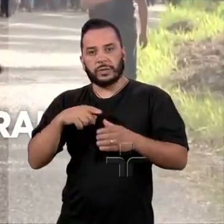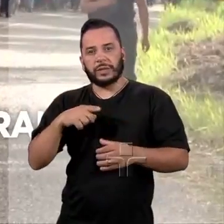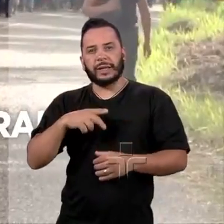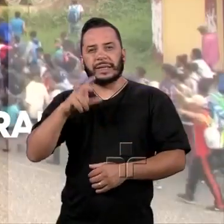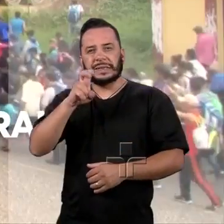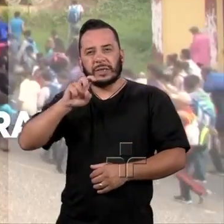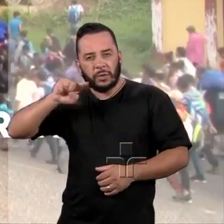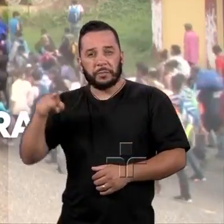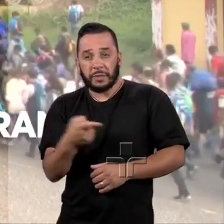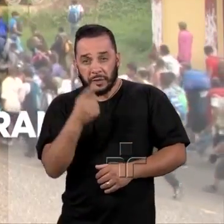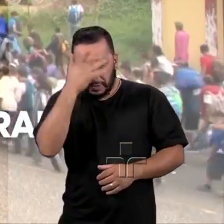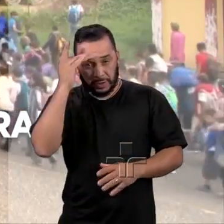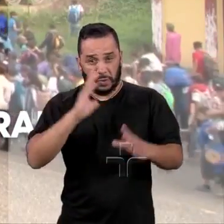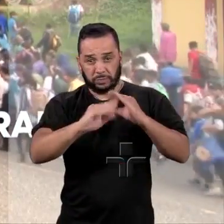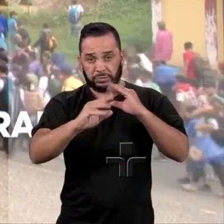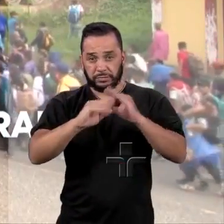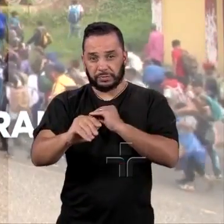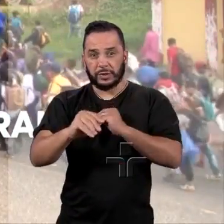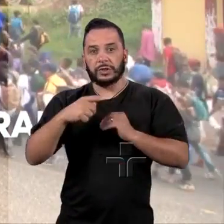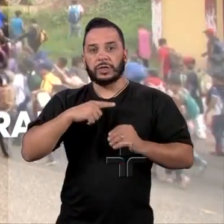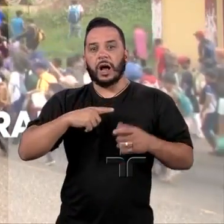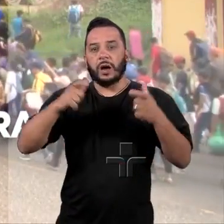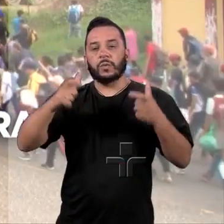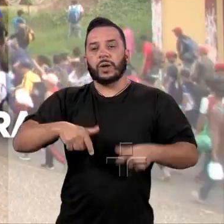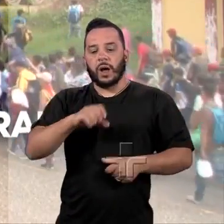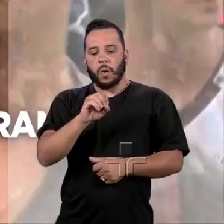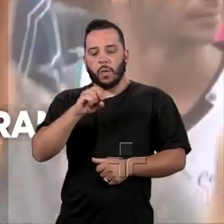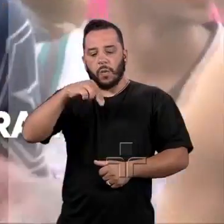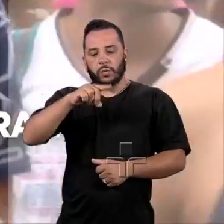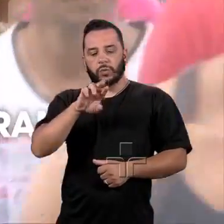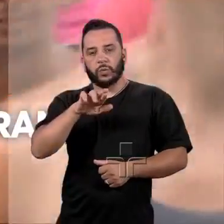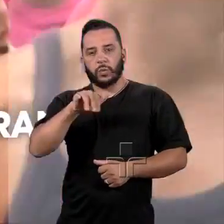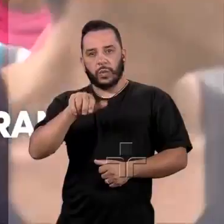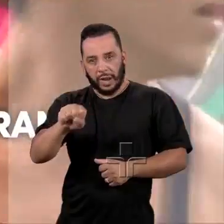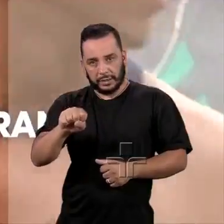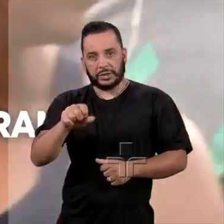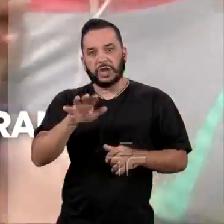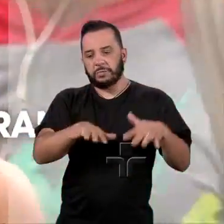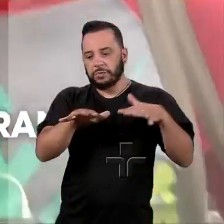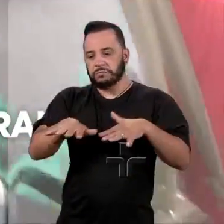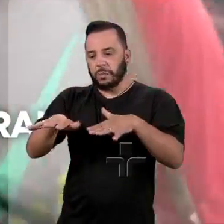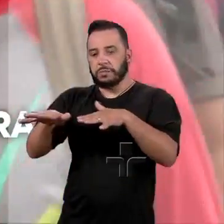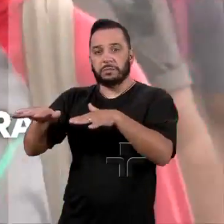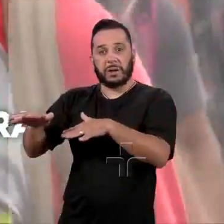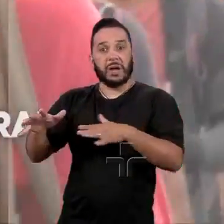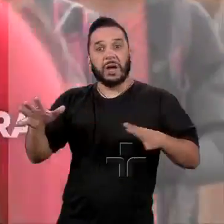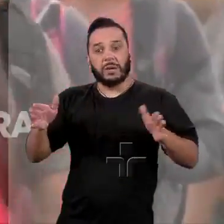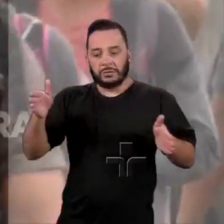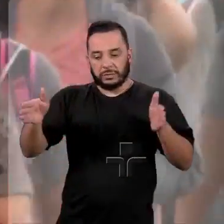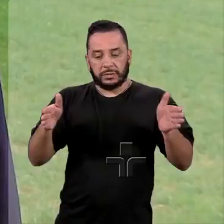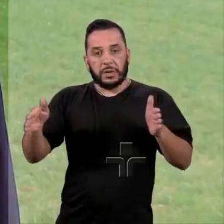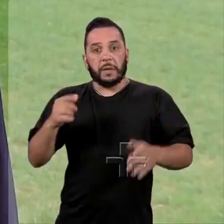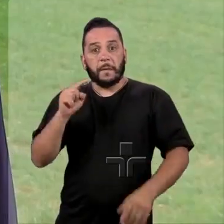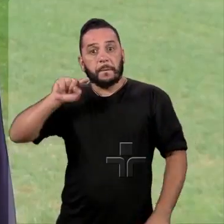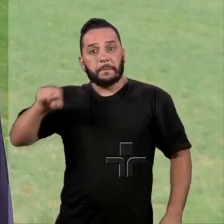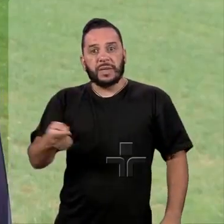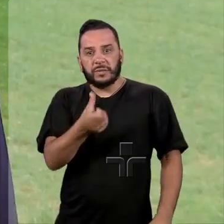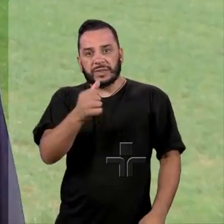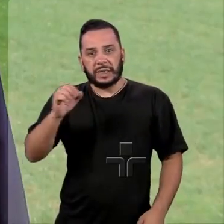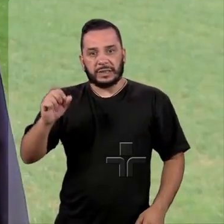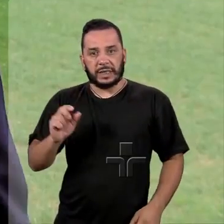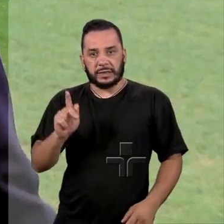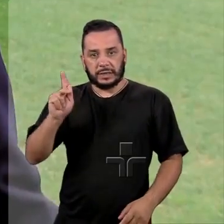5.000 imigrantes, deixou Honduras há quase um mês e já percorreu 1.600 quilômetros. O